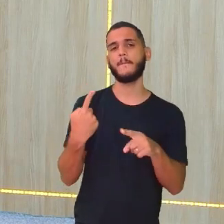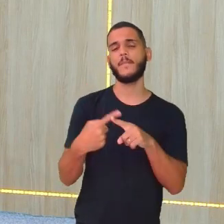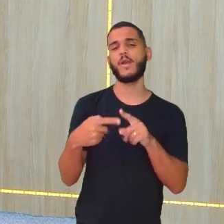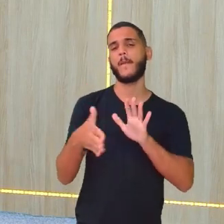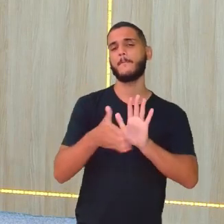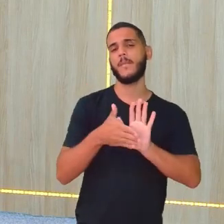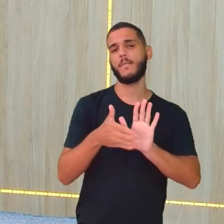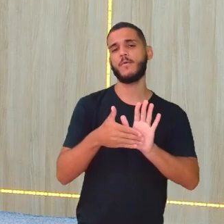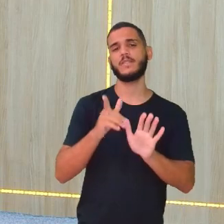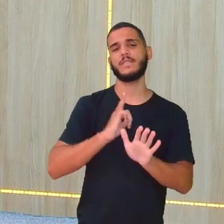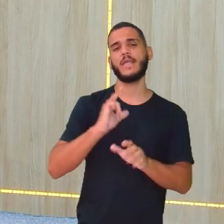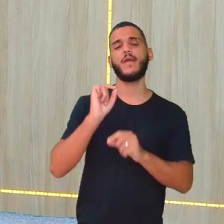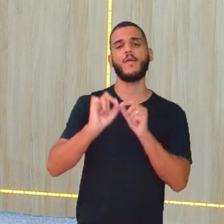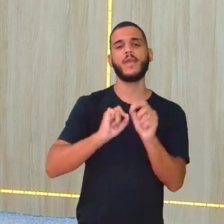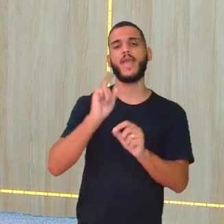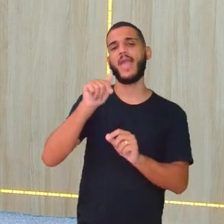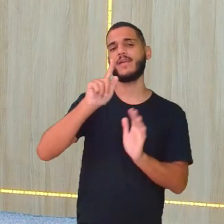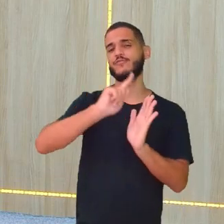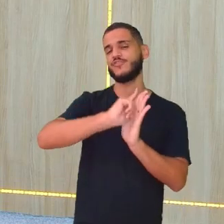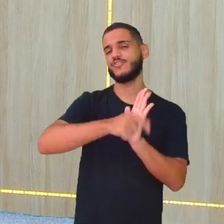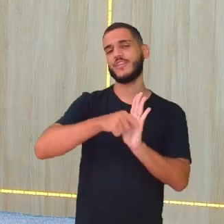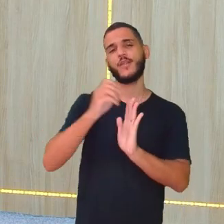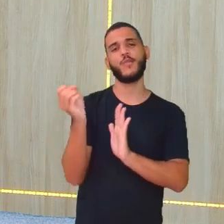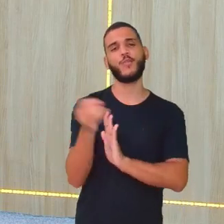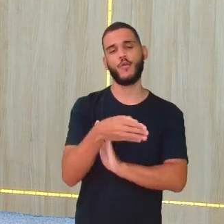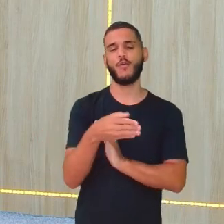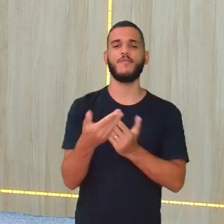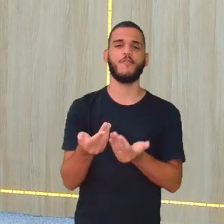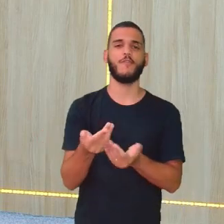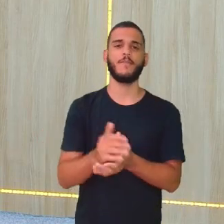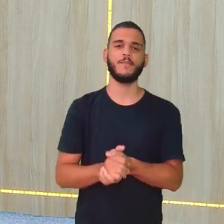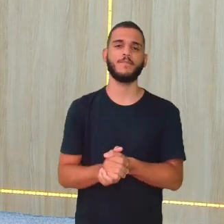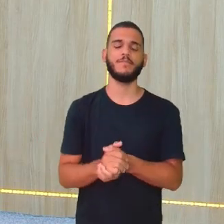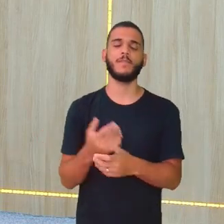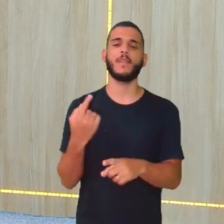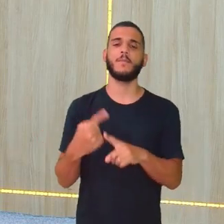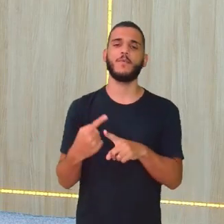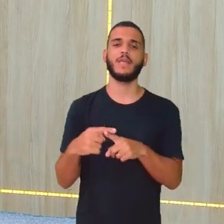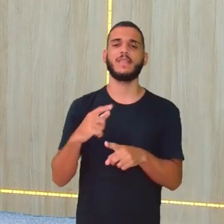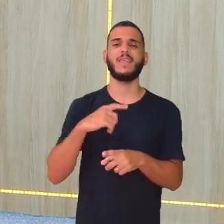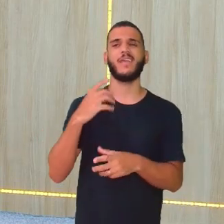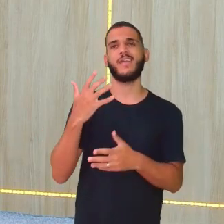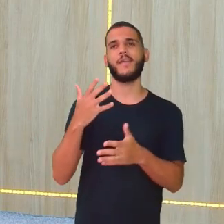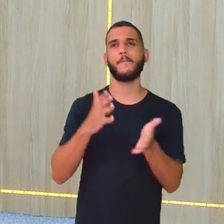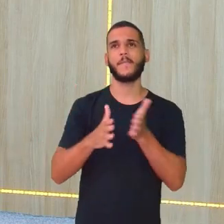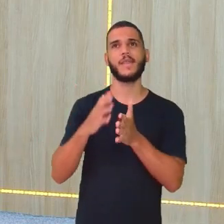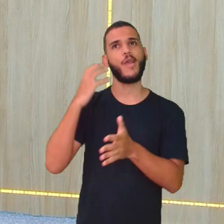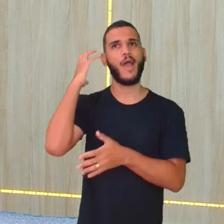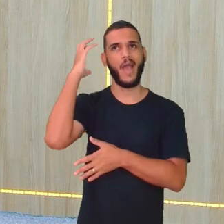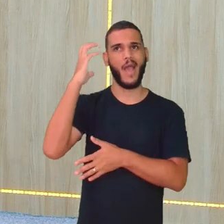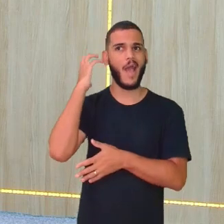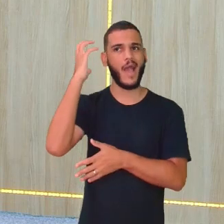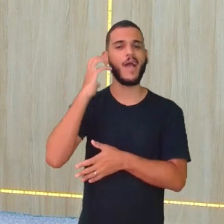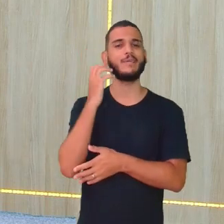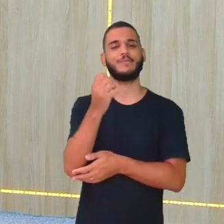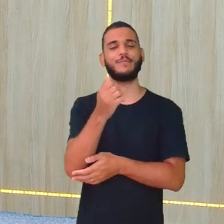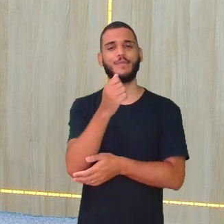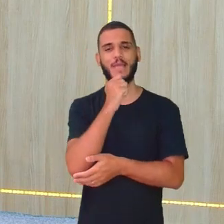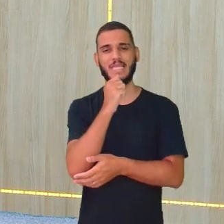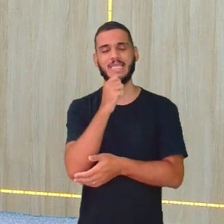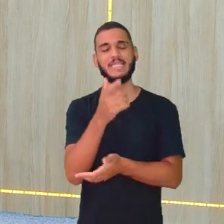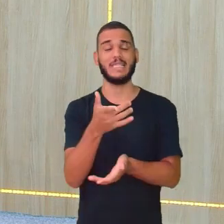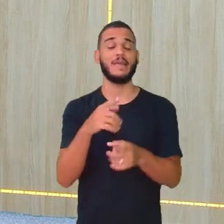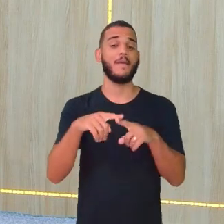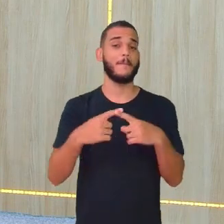né? E vem um gênero muito novo também, né? Que embora pareça antigo, porque ele bebe um pouquinho ali do rádio, de algumas